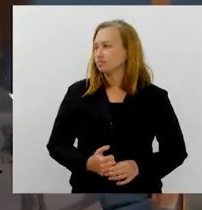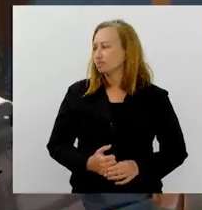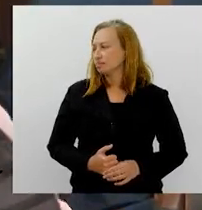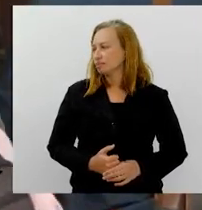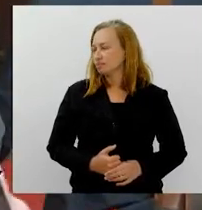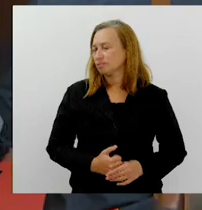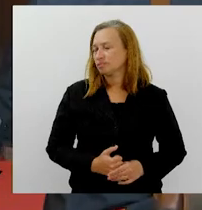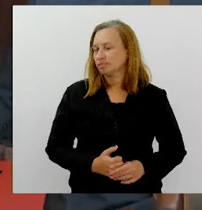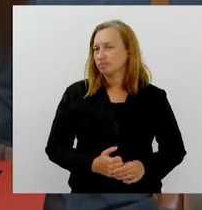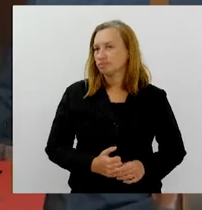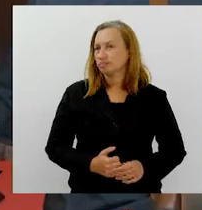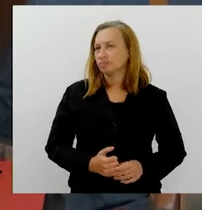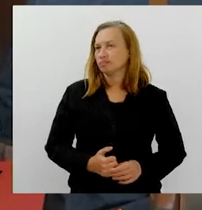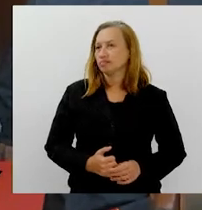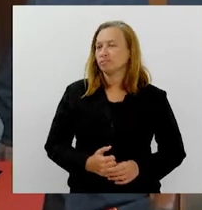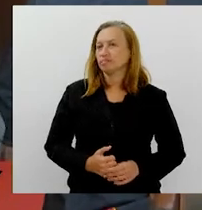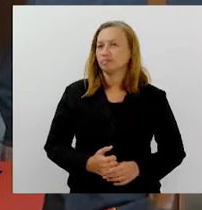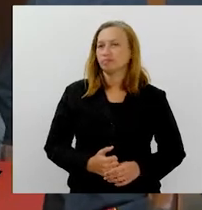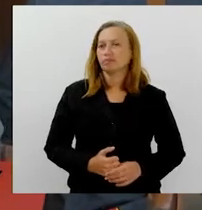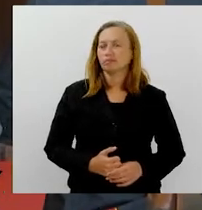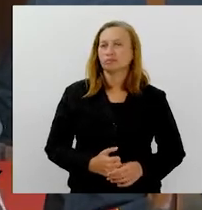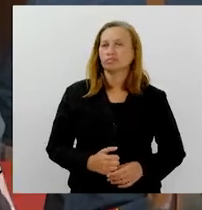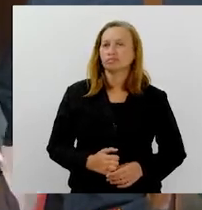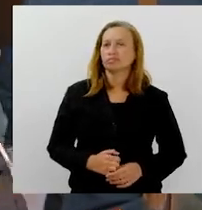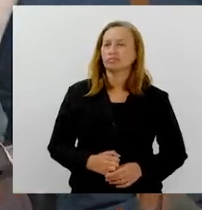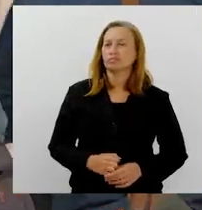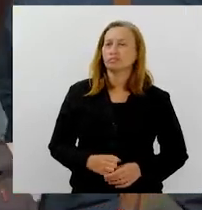Próximo agraciado, Espalha Risos.